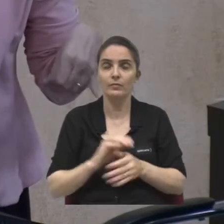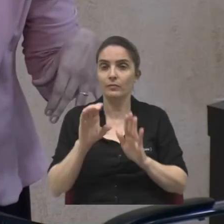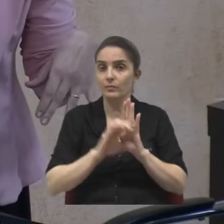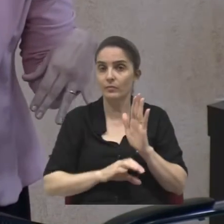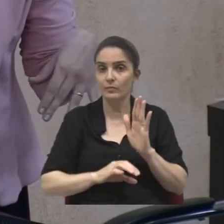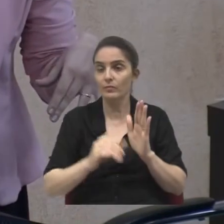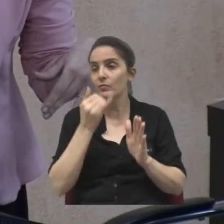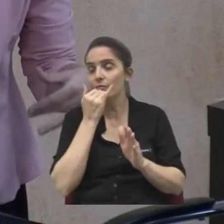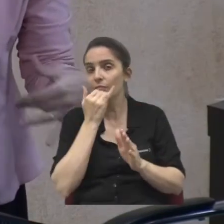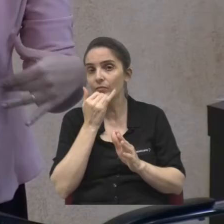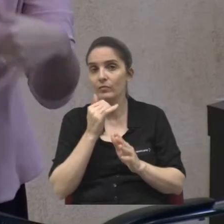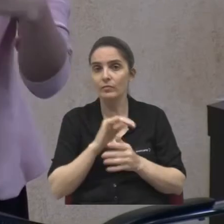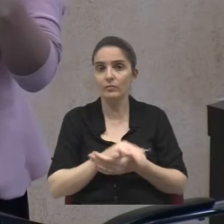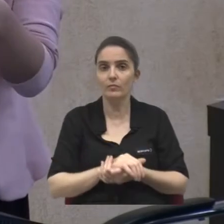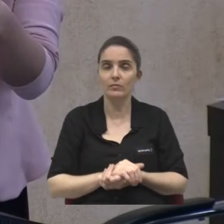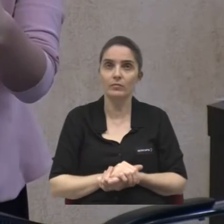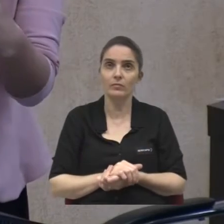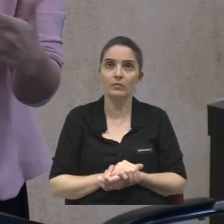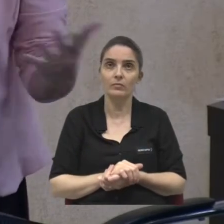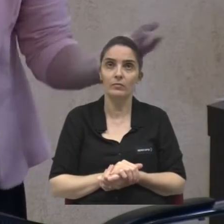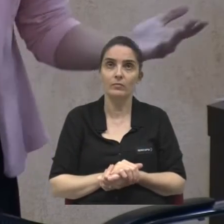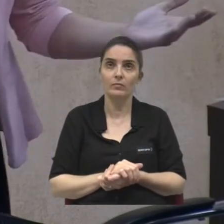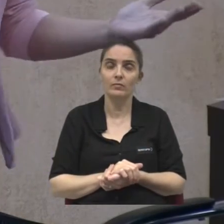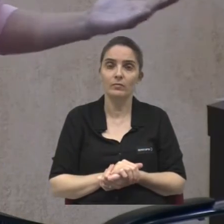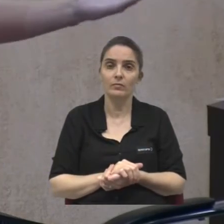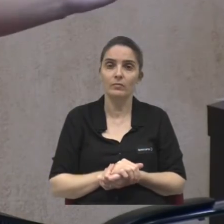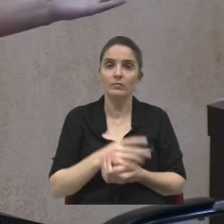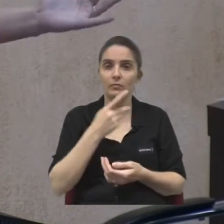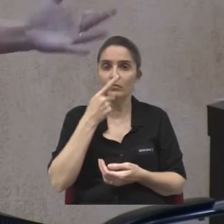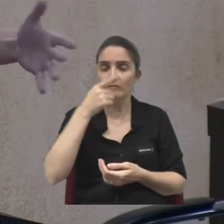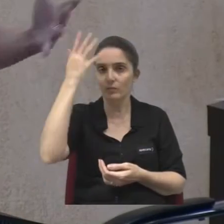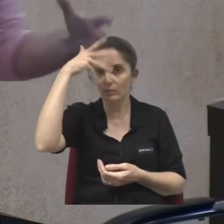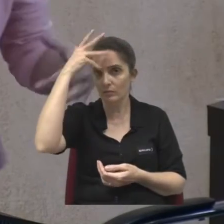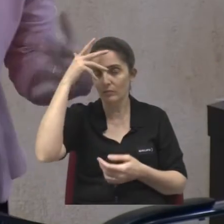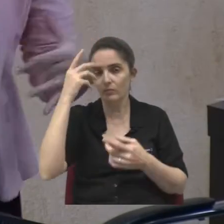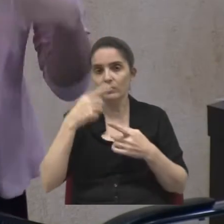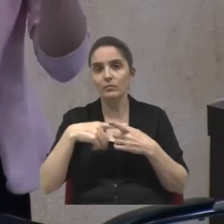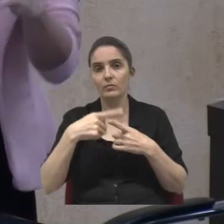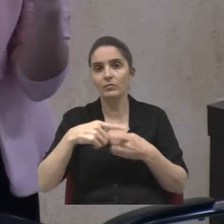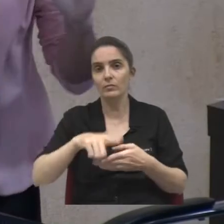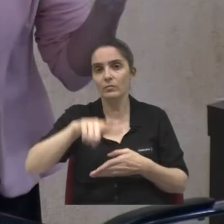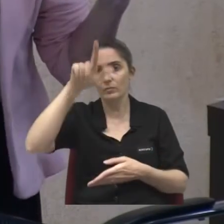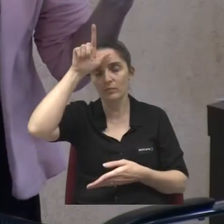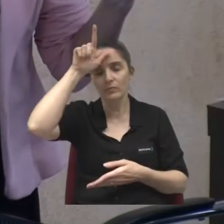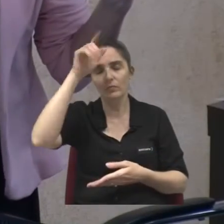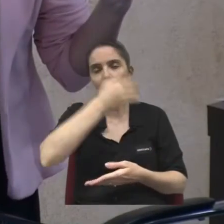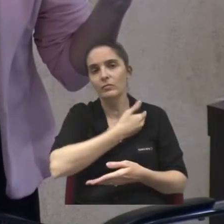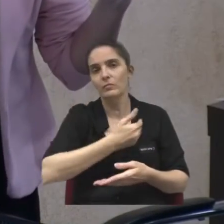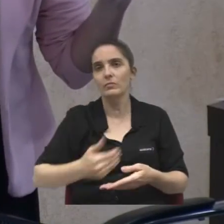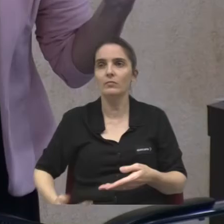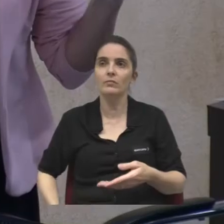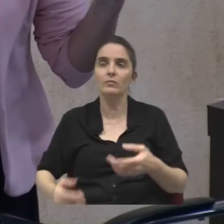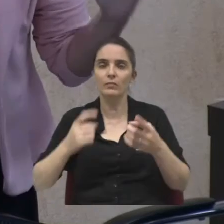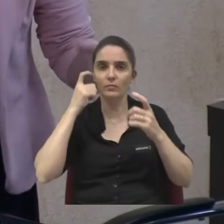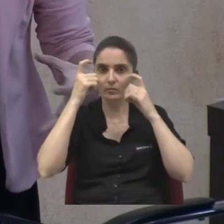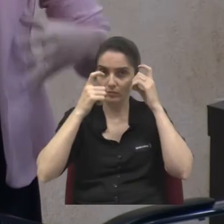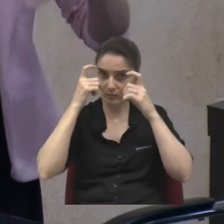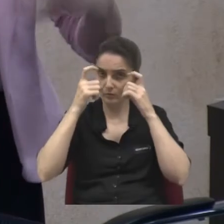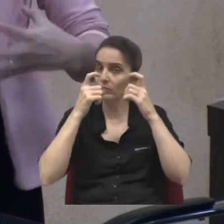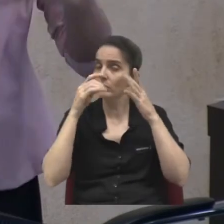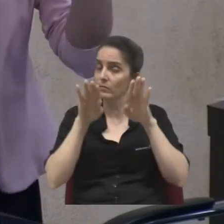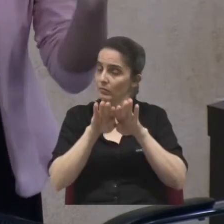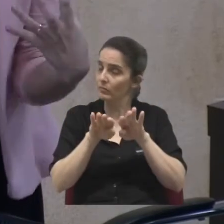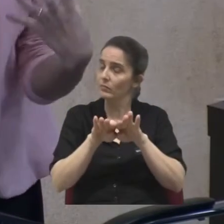Tanque. Me referi à vereadora Érica Tanque, porque por ser líder do governo, creio que é uma preocupação dela também, nessa questão